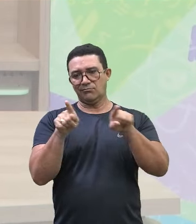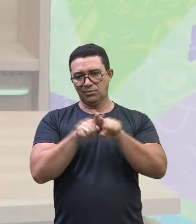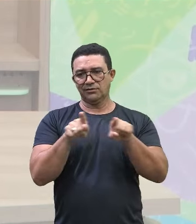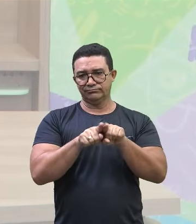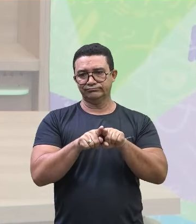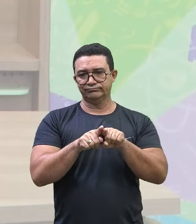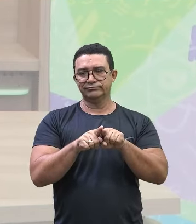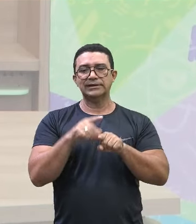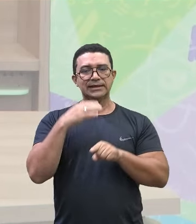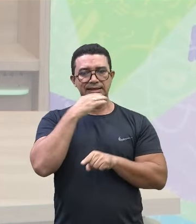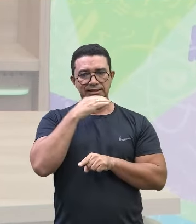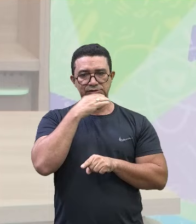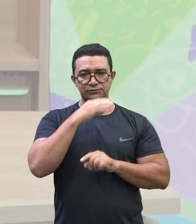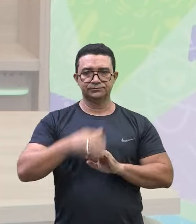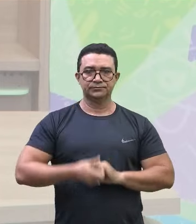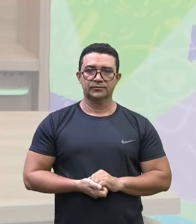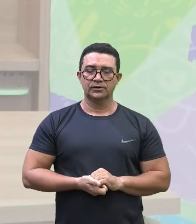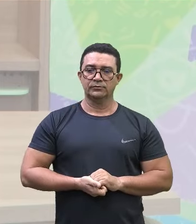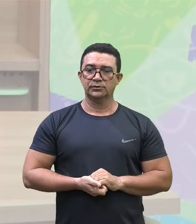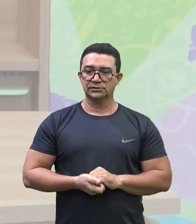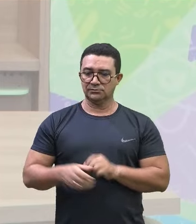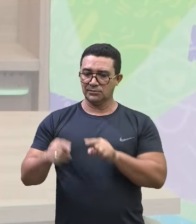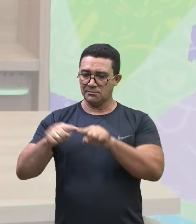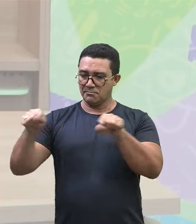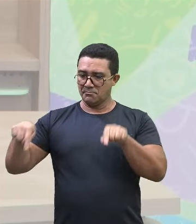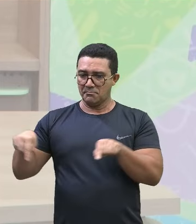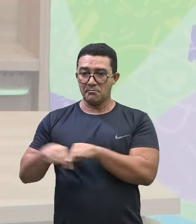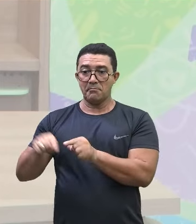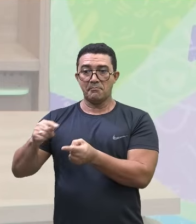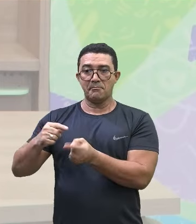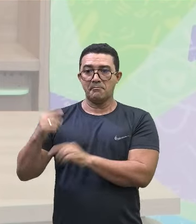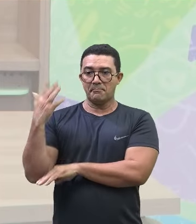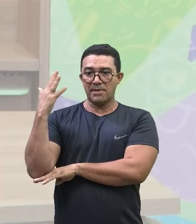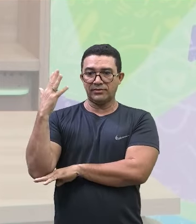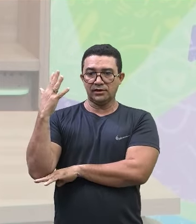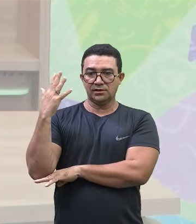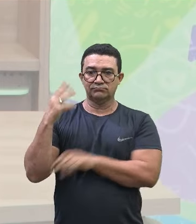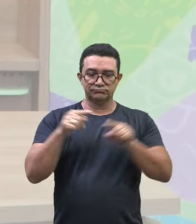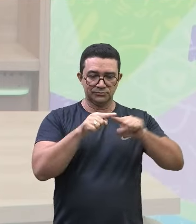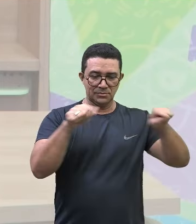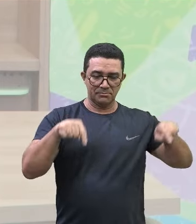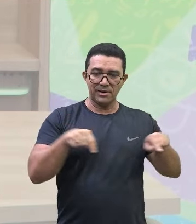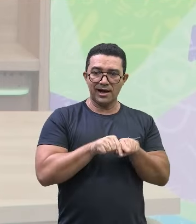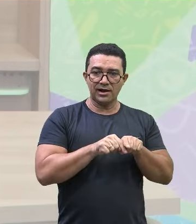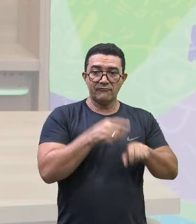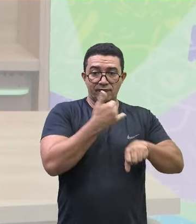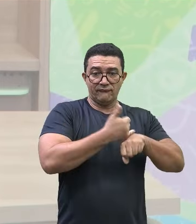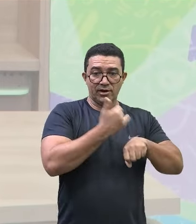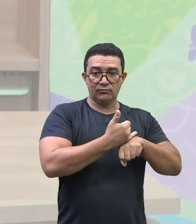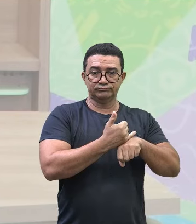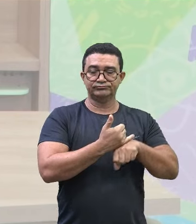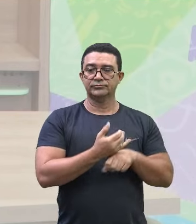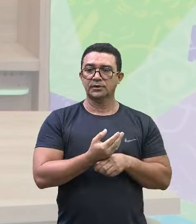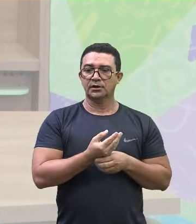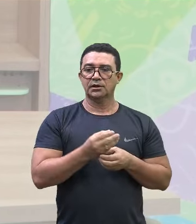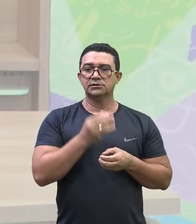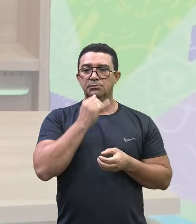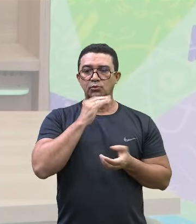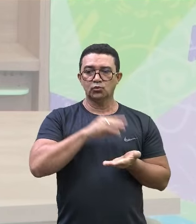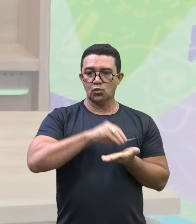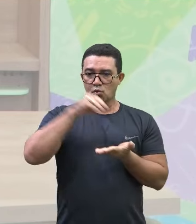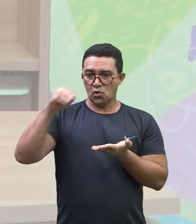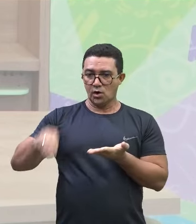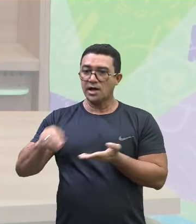2 materiais, que aqui eu tenho uma placa de madeira, né, e uma placa de aço. E nós vamos colocar o gelo aqui. Só que como